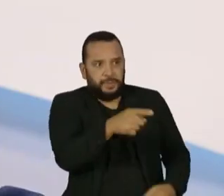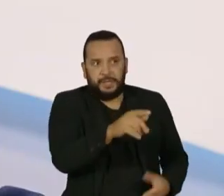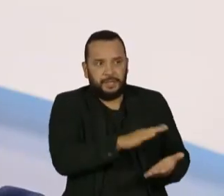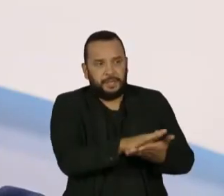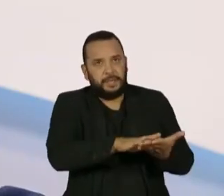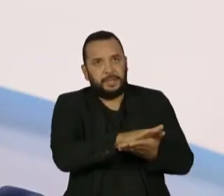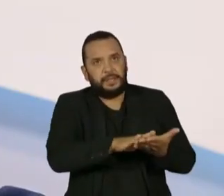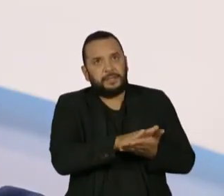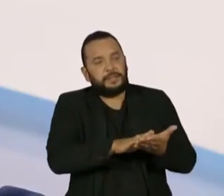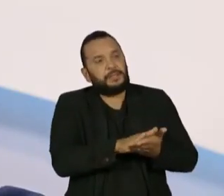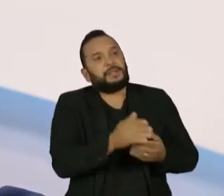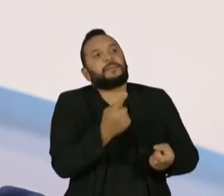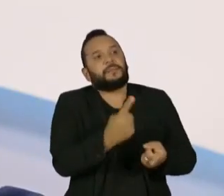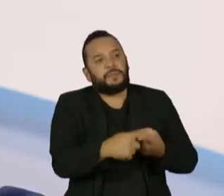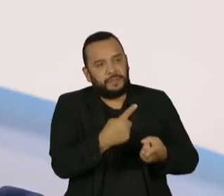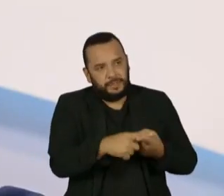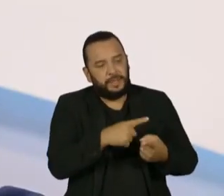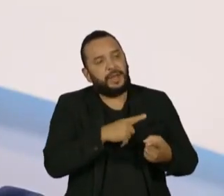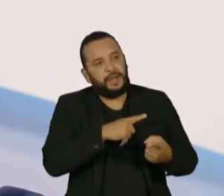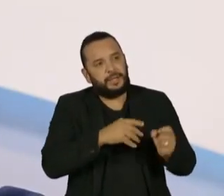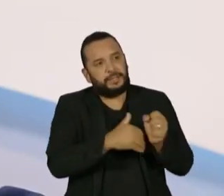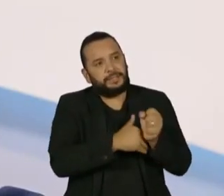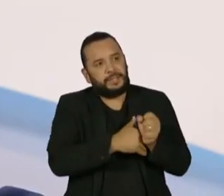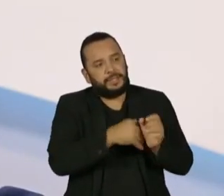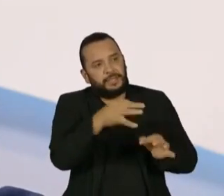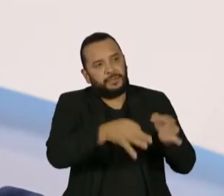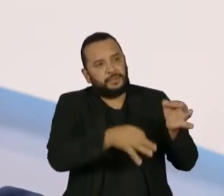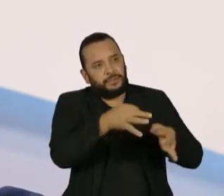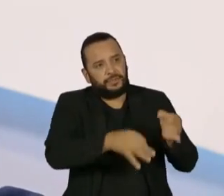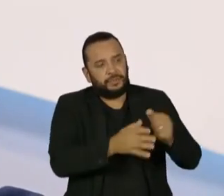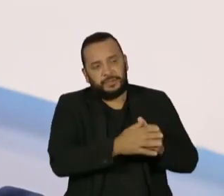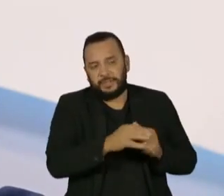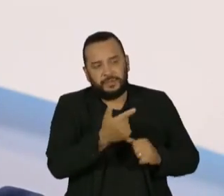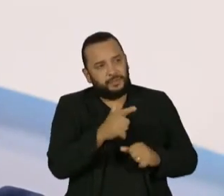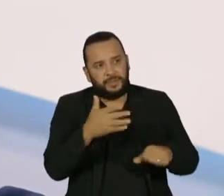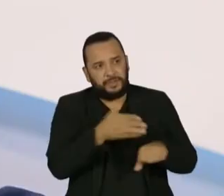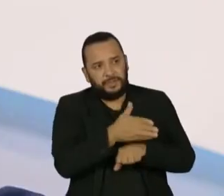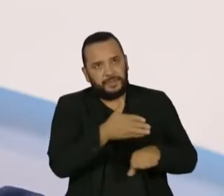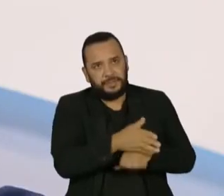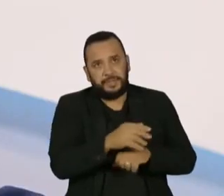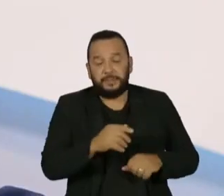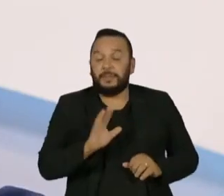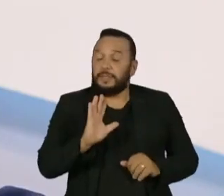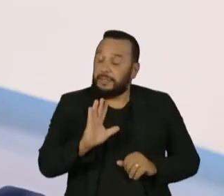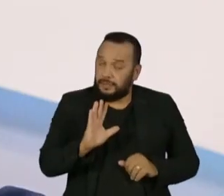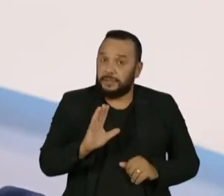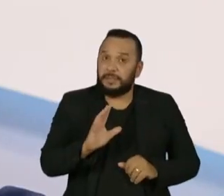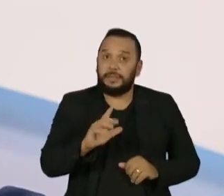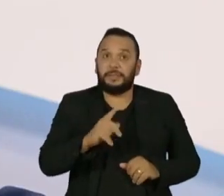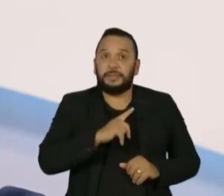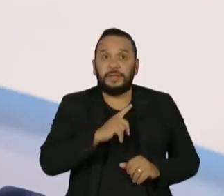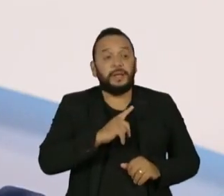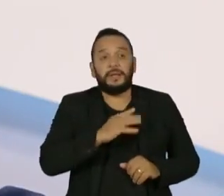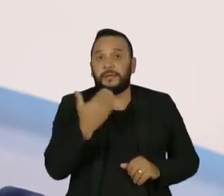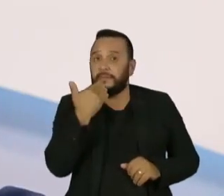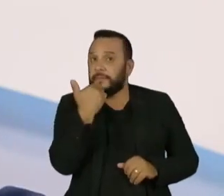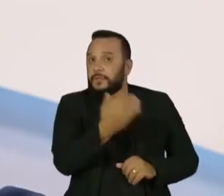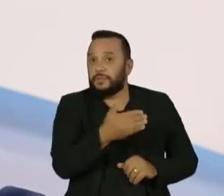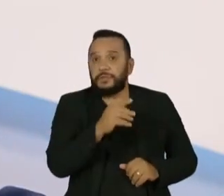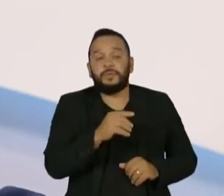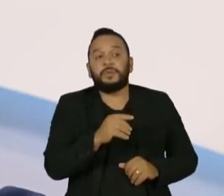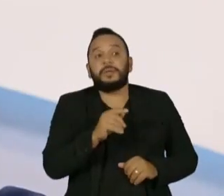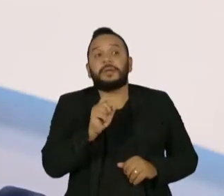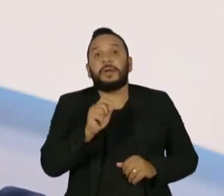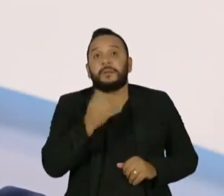porque estavam em segredo de justiça. Mas ouviu então ele não teve acesso às informações isso. E quem fez o requerimento